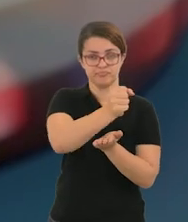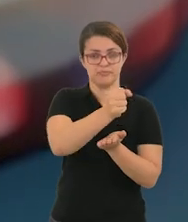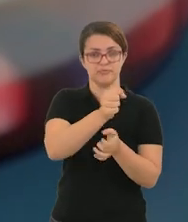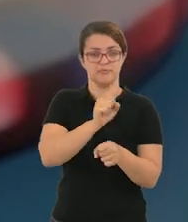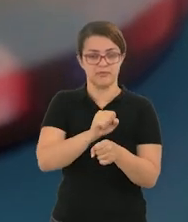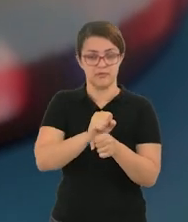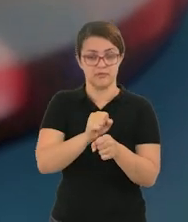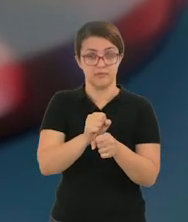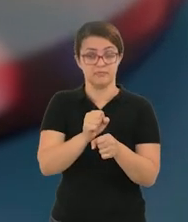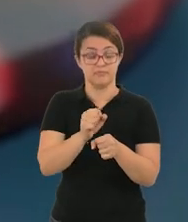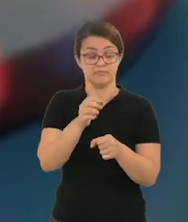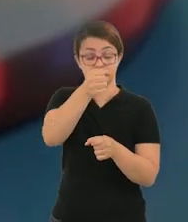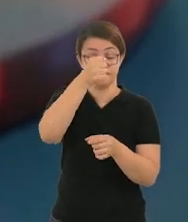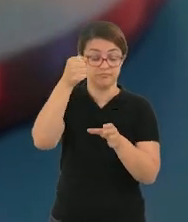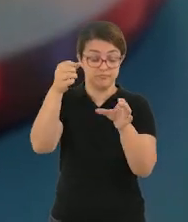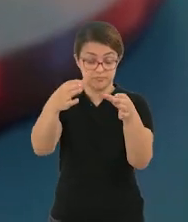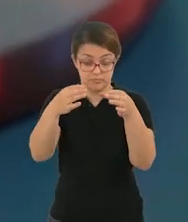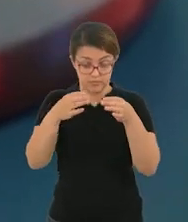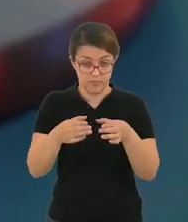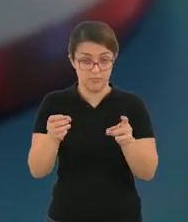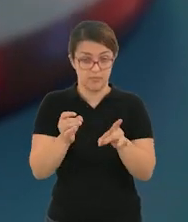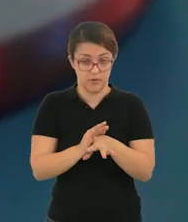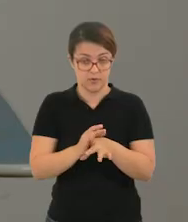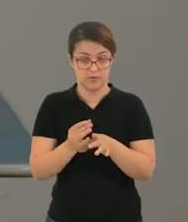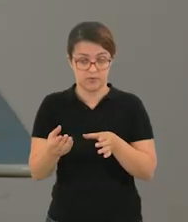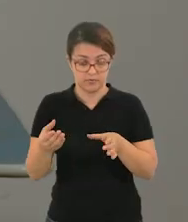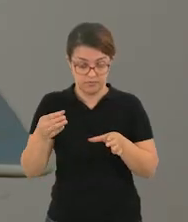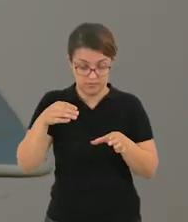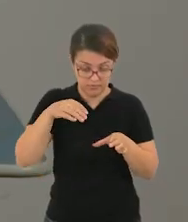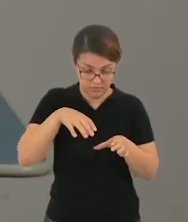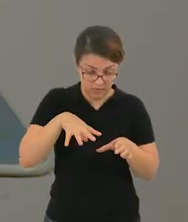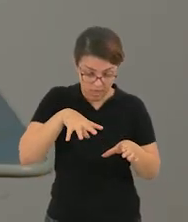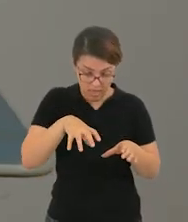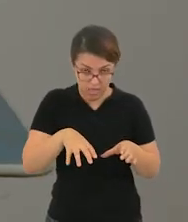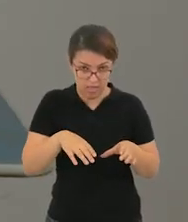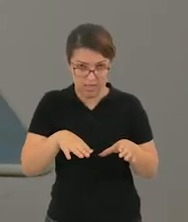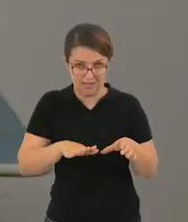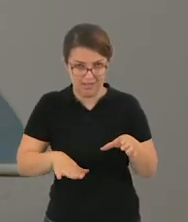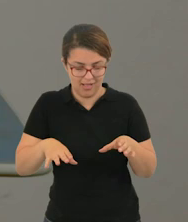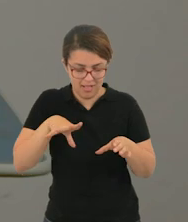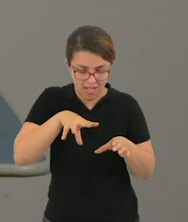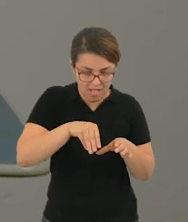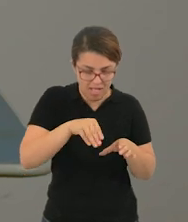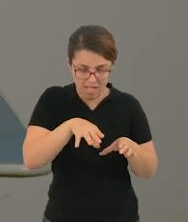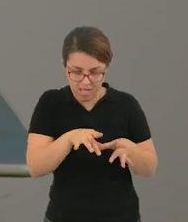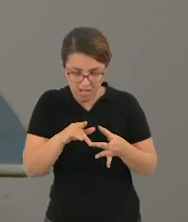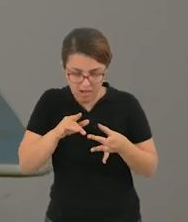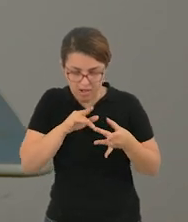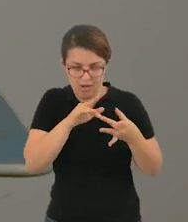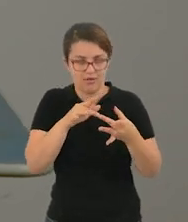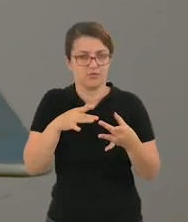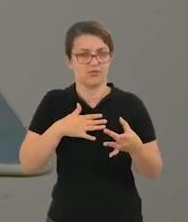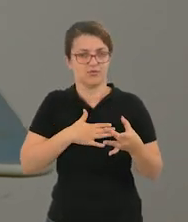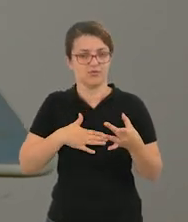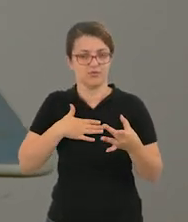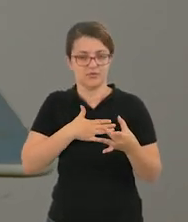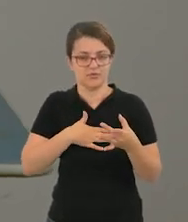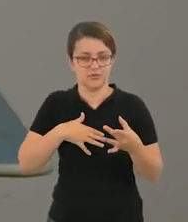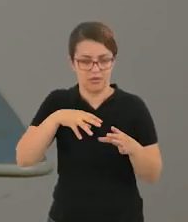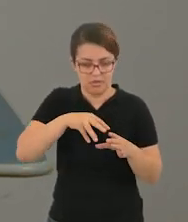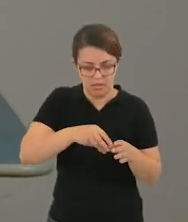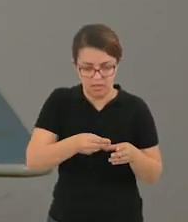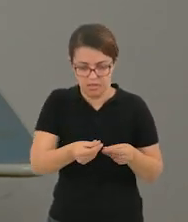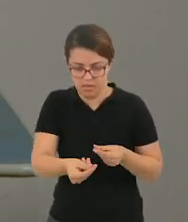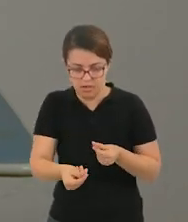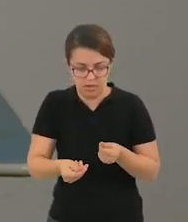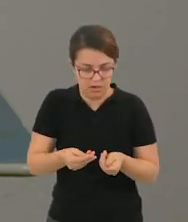mãozinha limpa também, vão colocar na boca, principalmente as crianças de berçário 1. É uma experiência gostosa, uma textura diferente para eles,